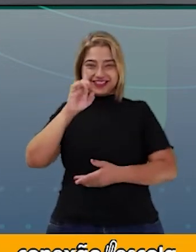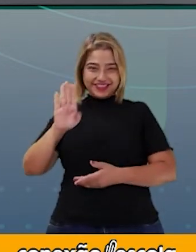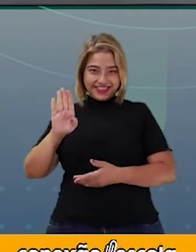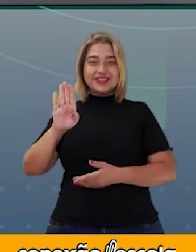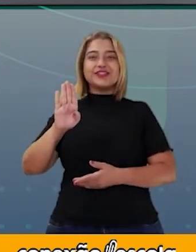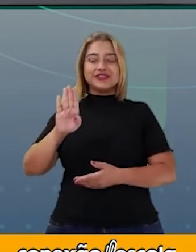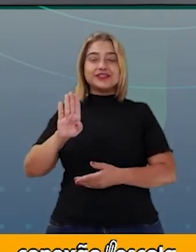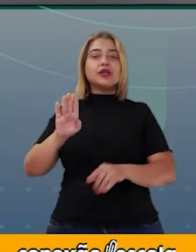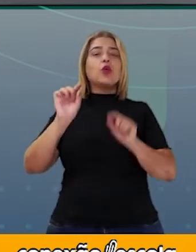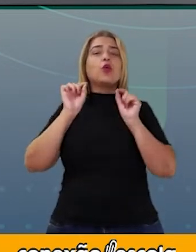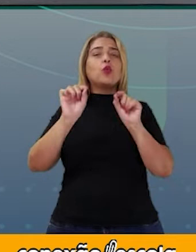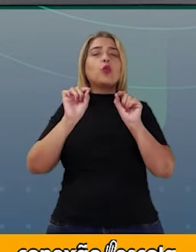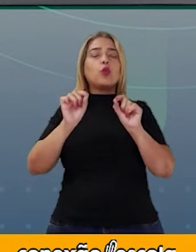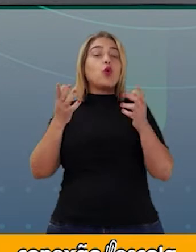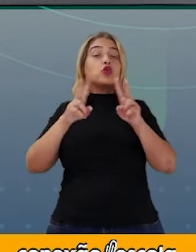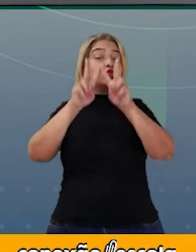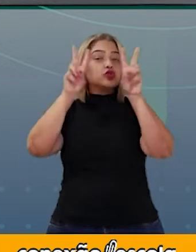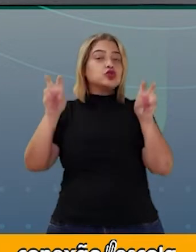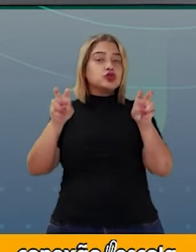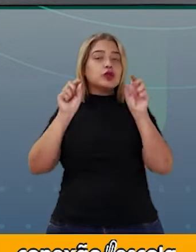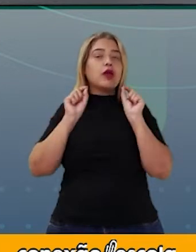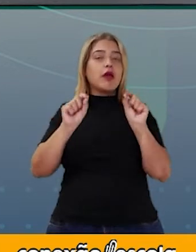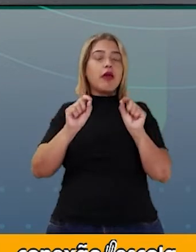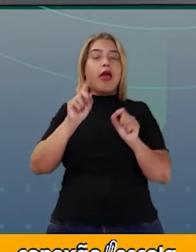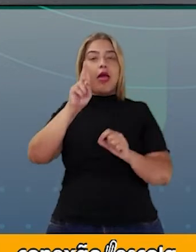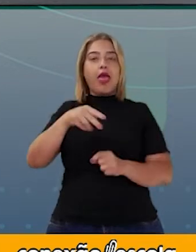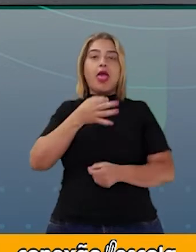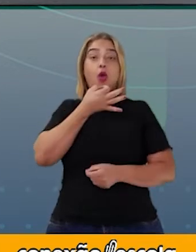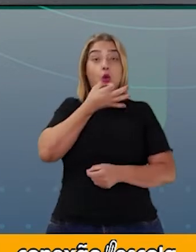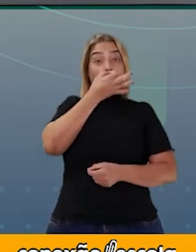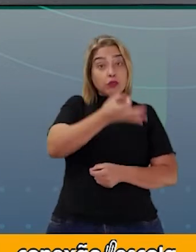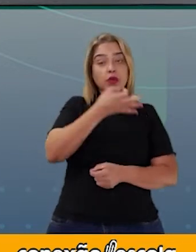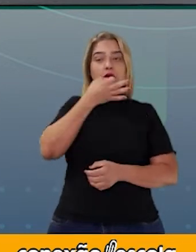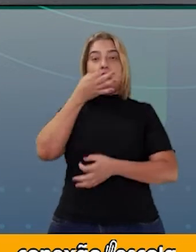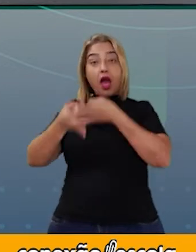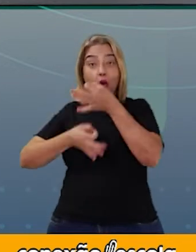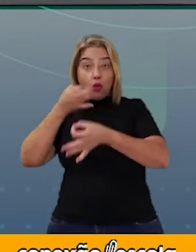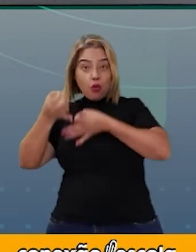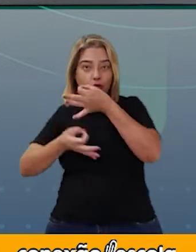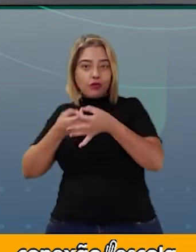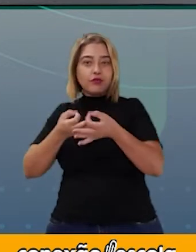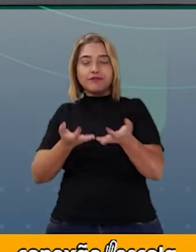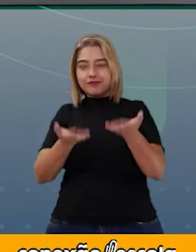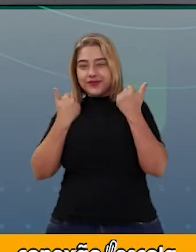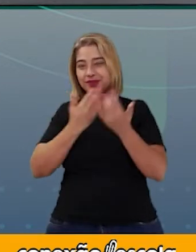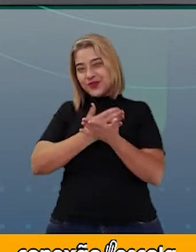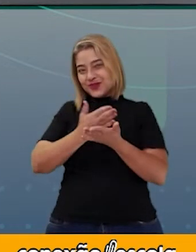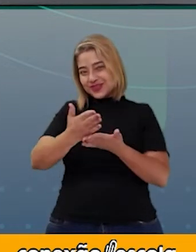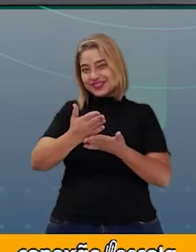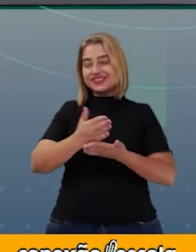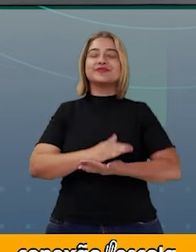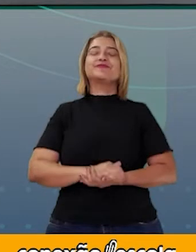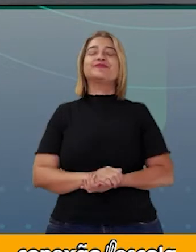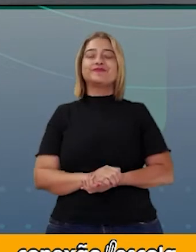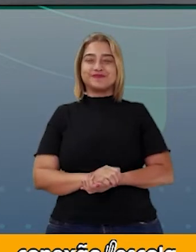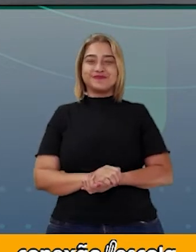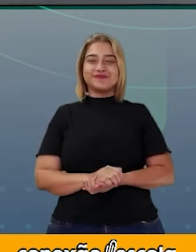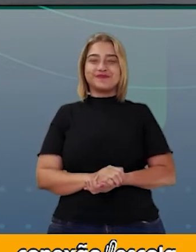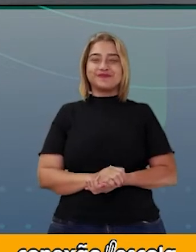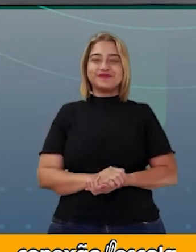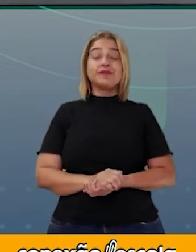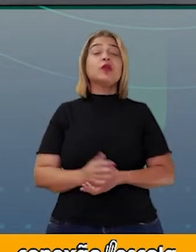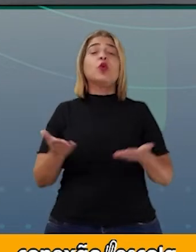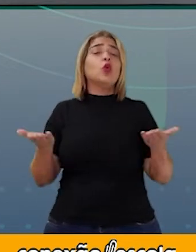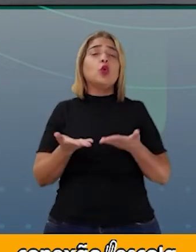Débora, e o título da nossa aula de hoje é Opinar e Argumentar é só começar. Nessa aula,